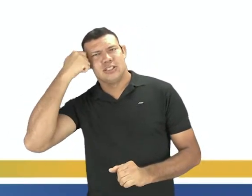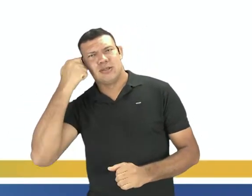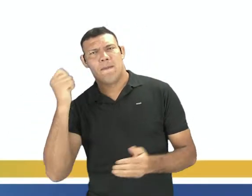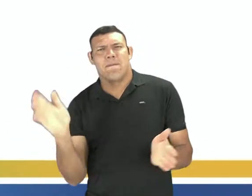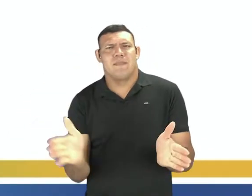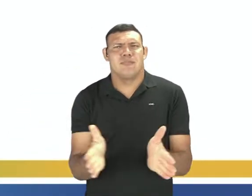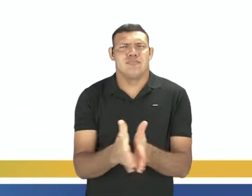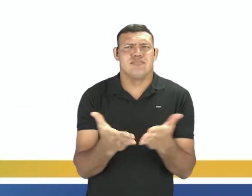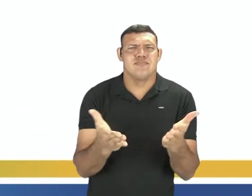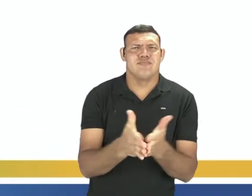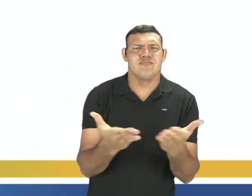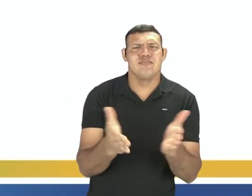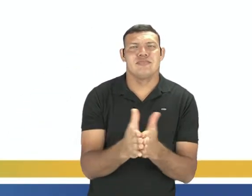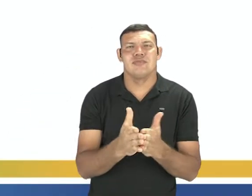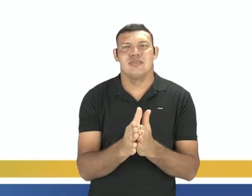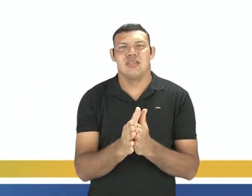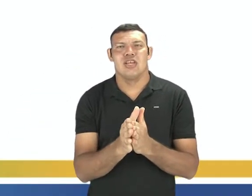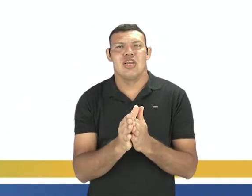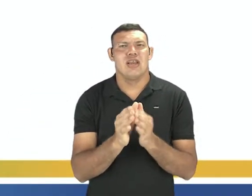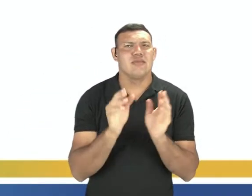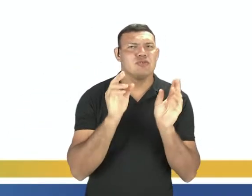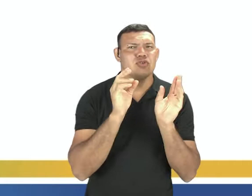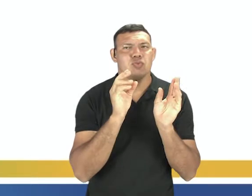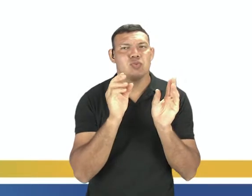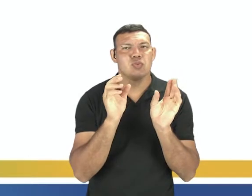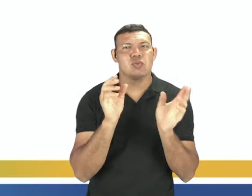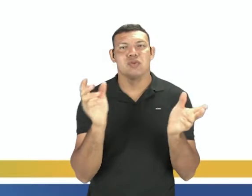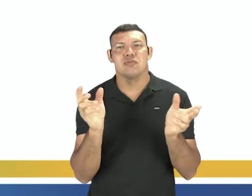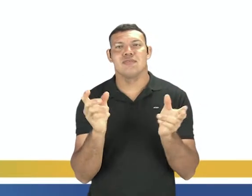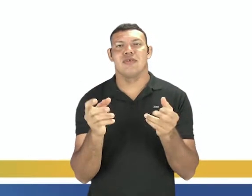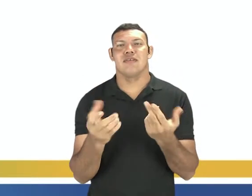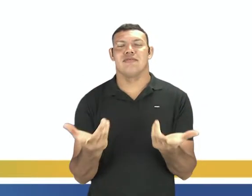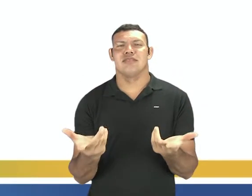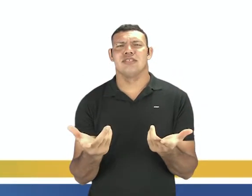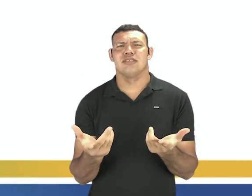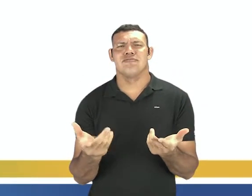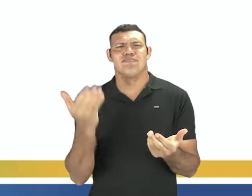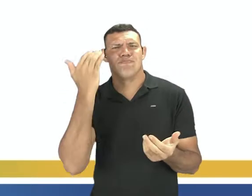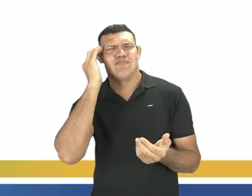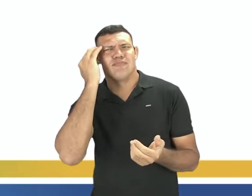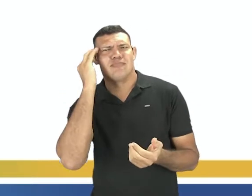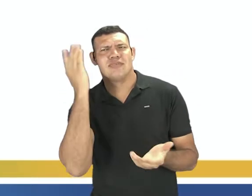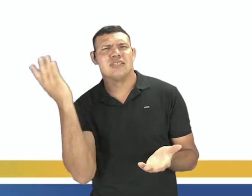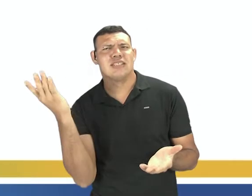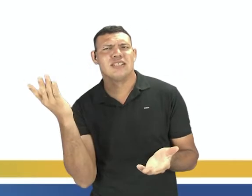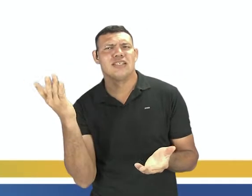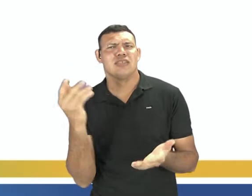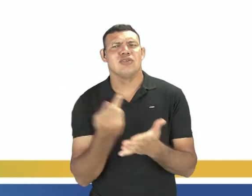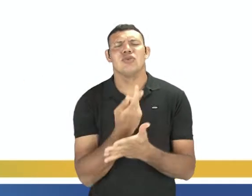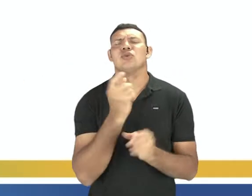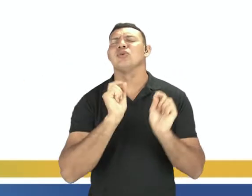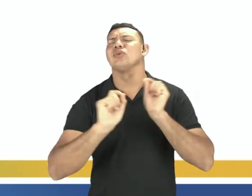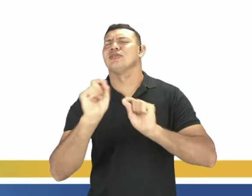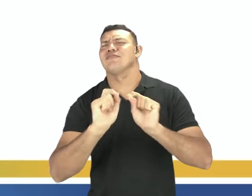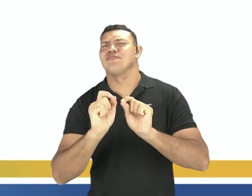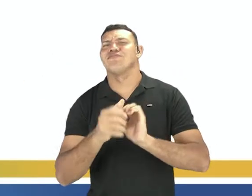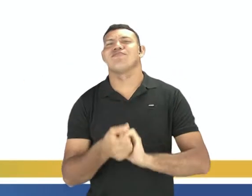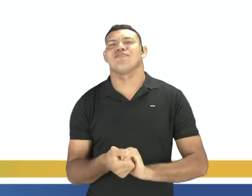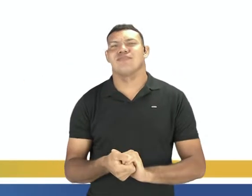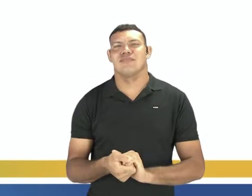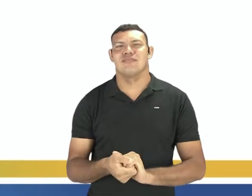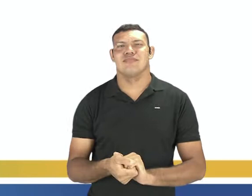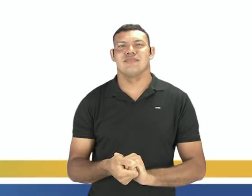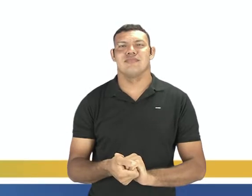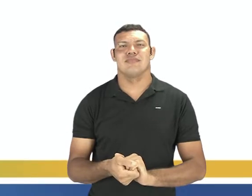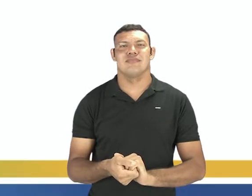pobres, que elas estão cochichando para tentar entender o que está acontecendo. O que está acontecendo? E isso remete,